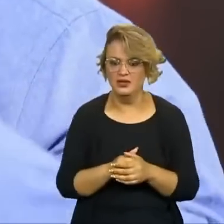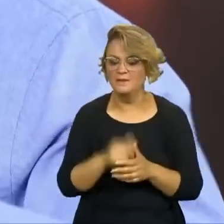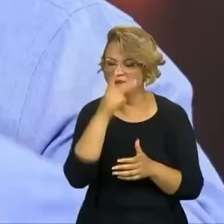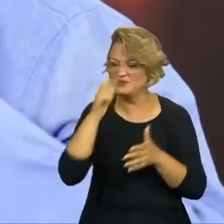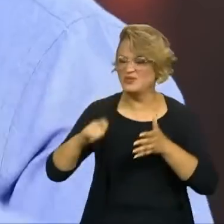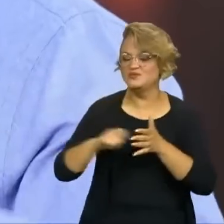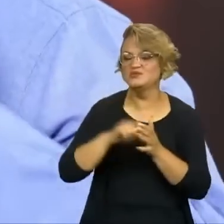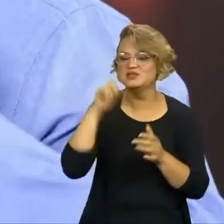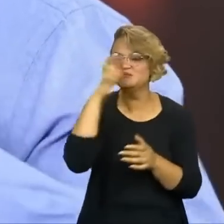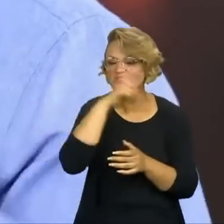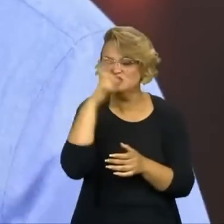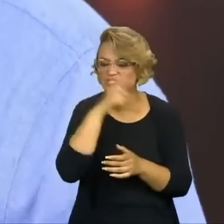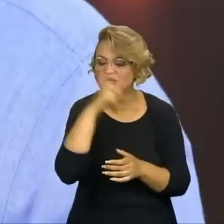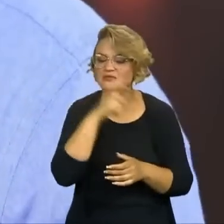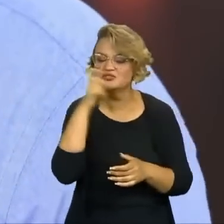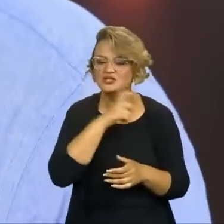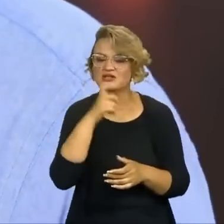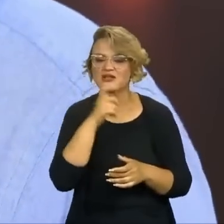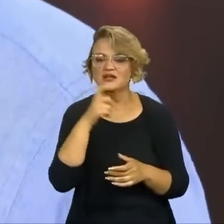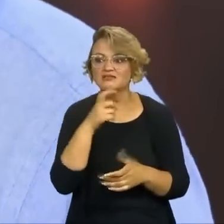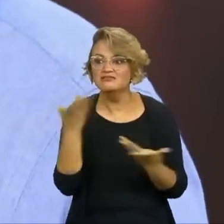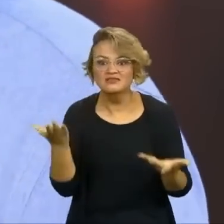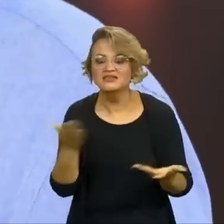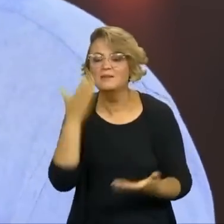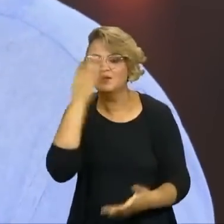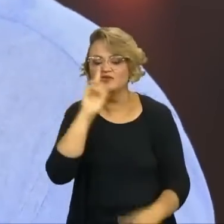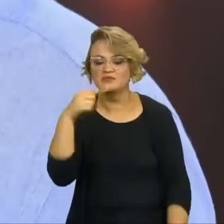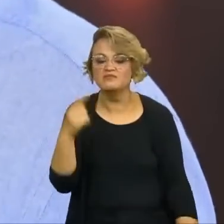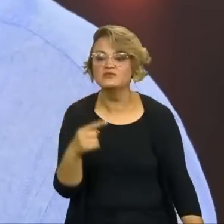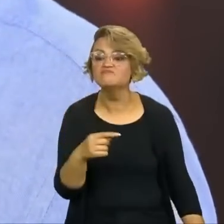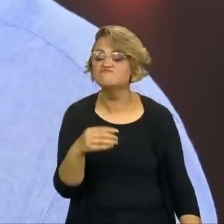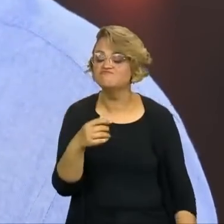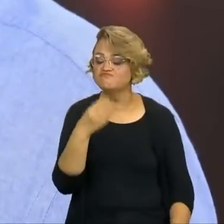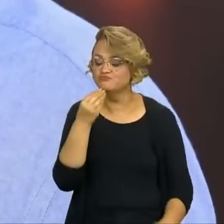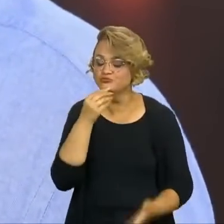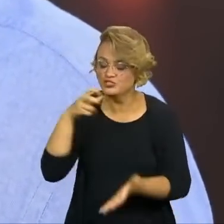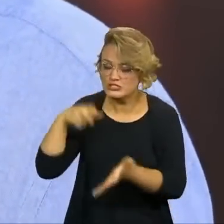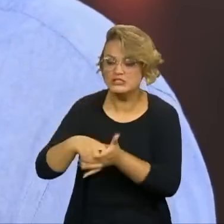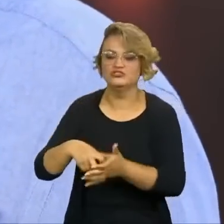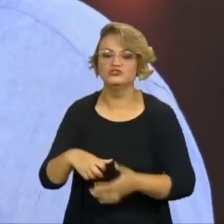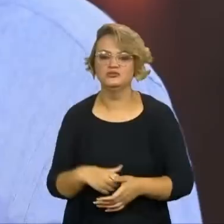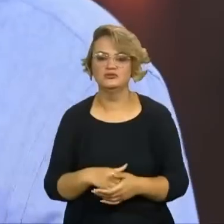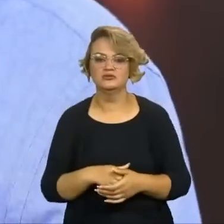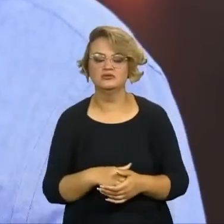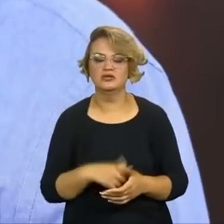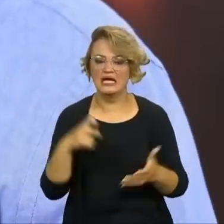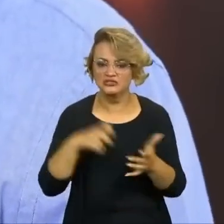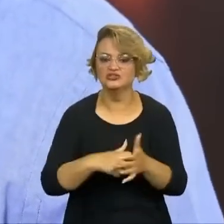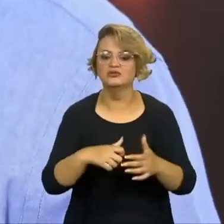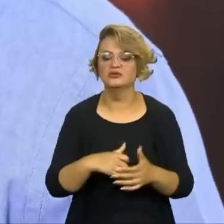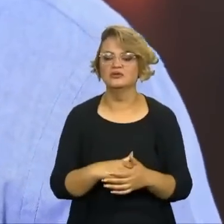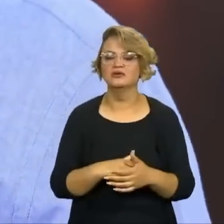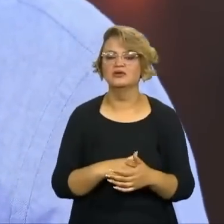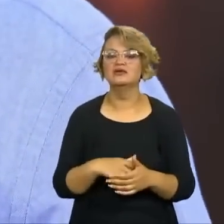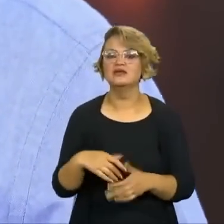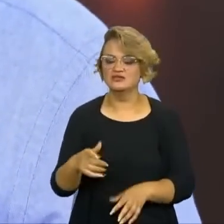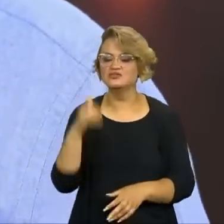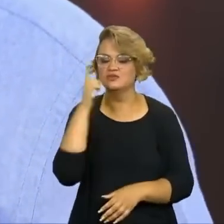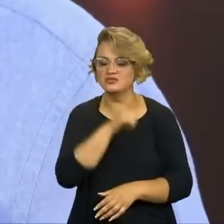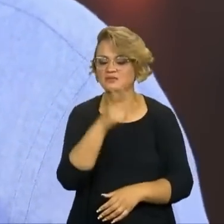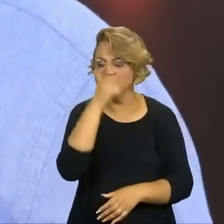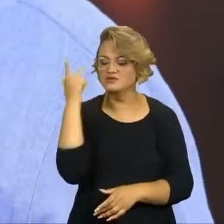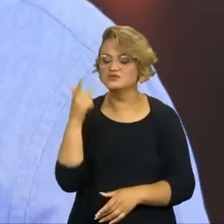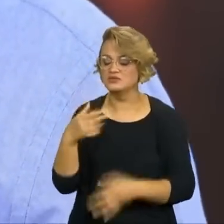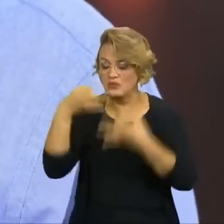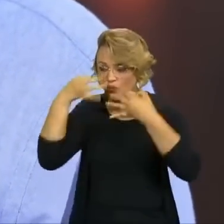uma denúncia falsa e depois não prova, deveria pagar as custas do processo. Porque assim a gente consegue fazer as pessoas serem mais